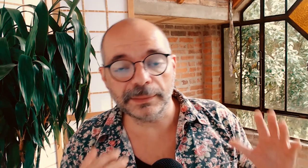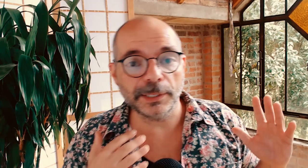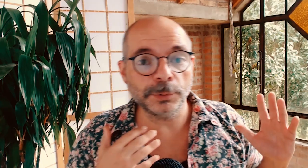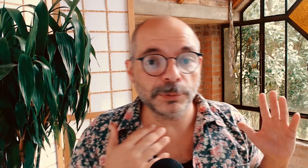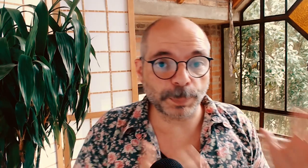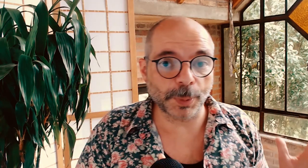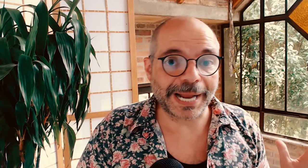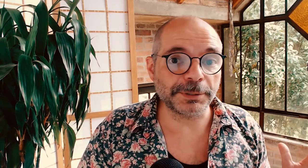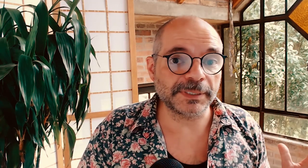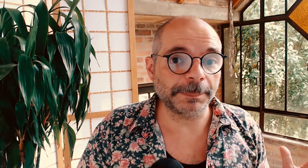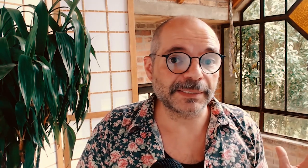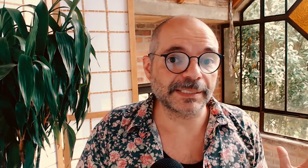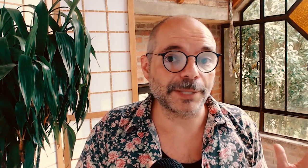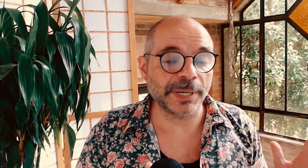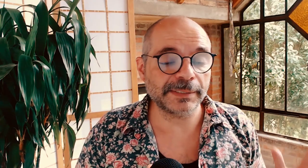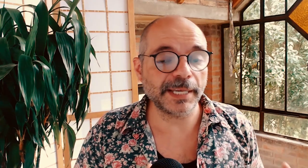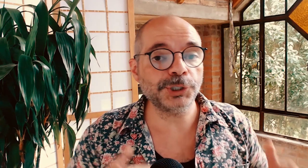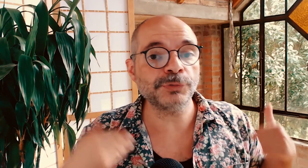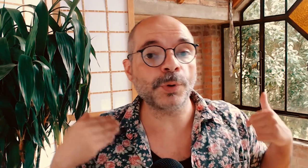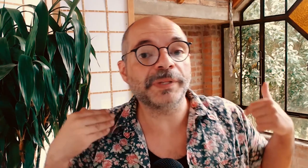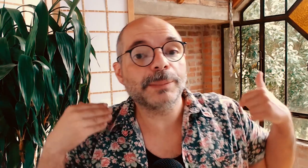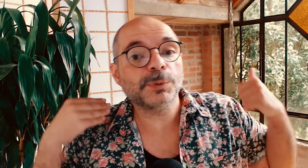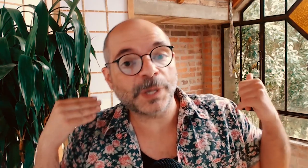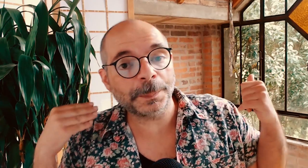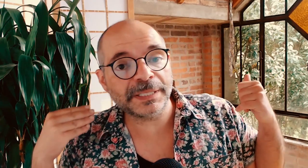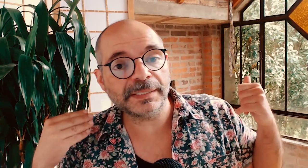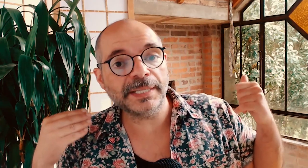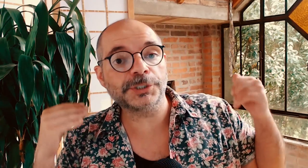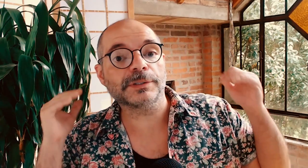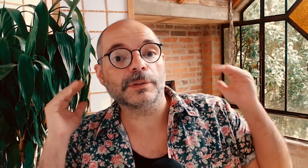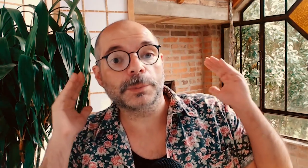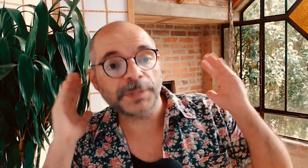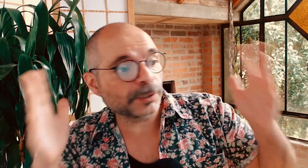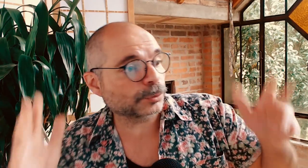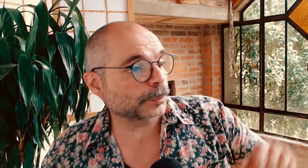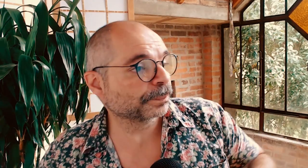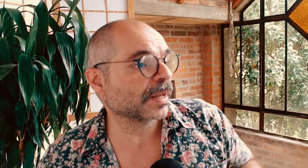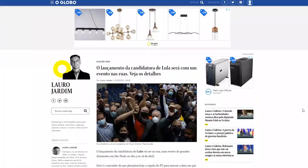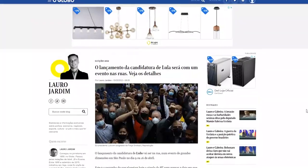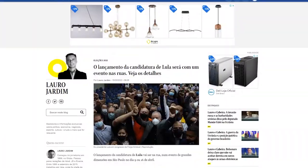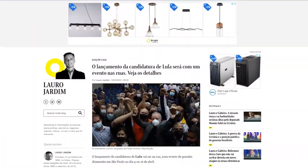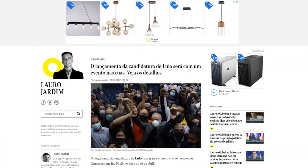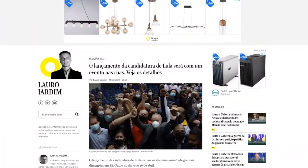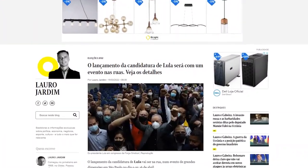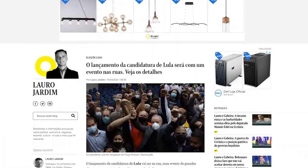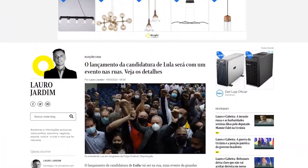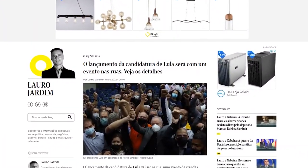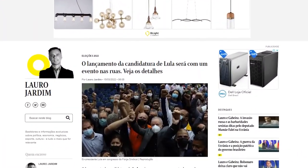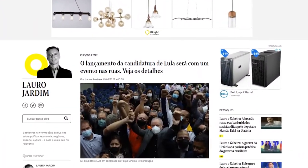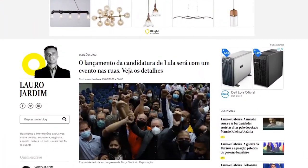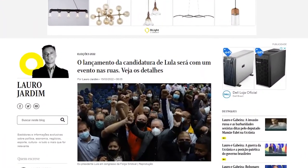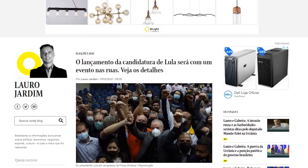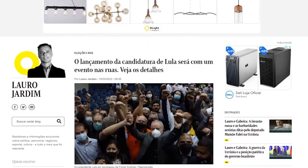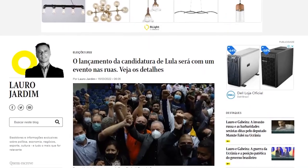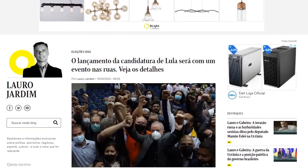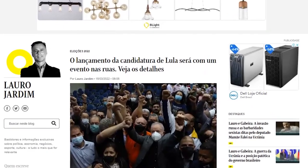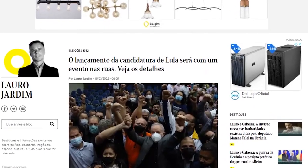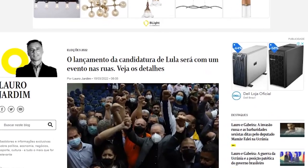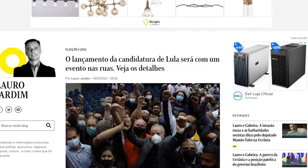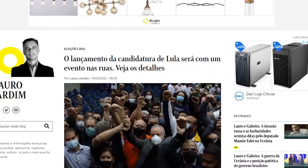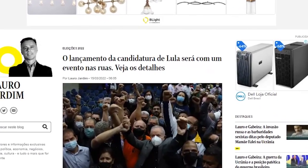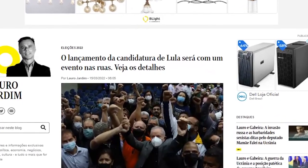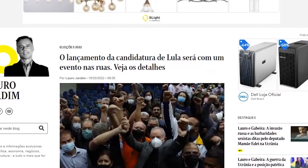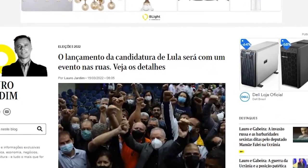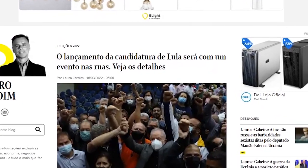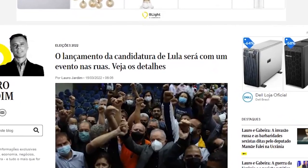bem, tendo explorado esse passado recente, voltemos ao presente. No texto: o lançamento da candidatura de Lula